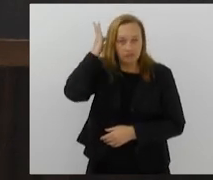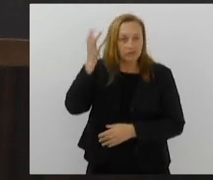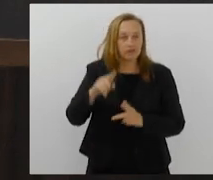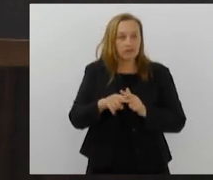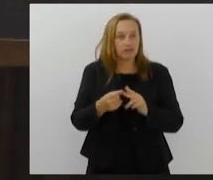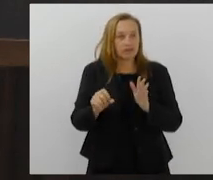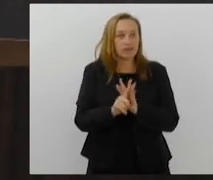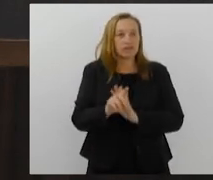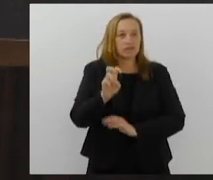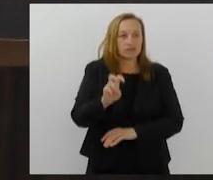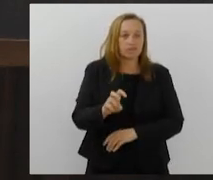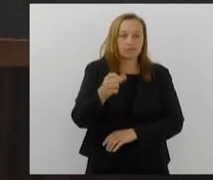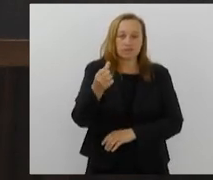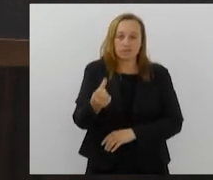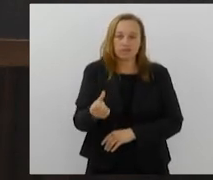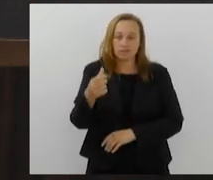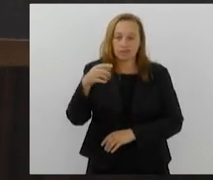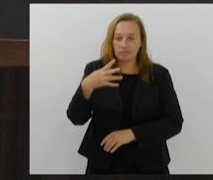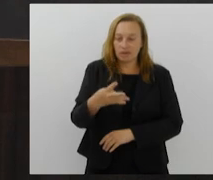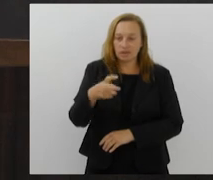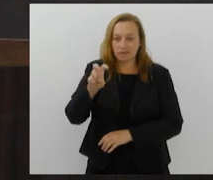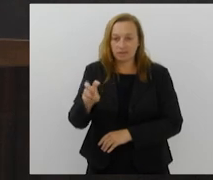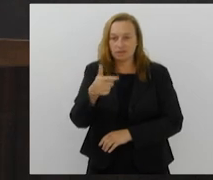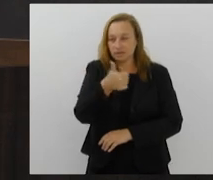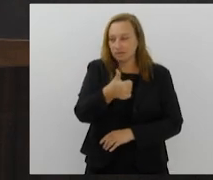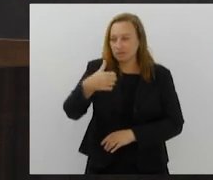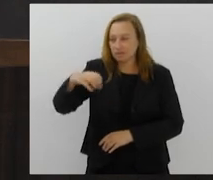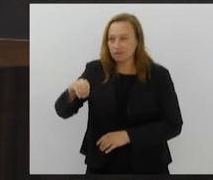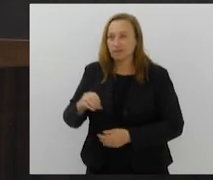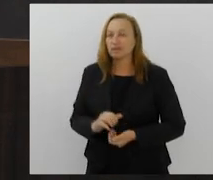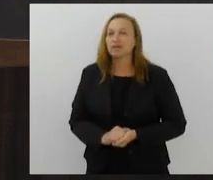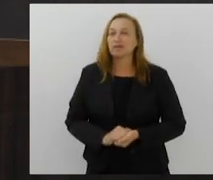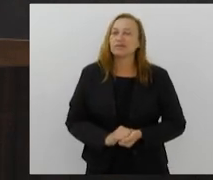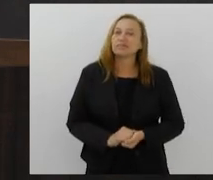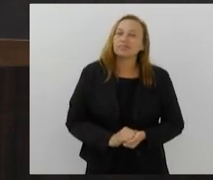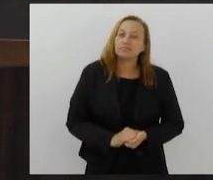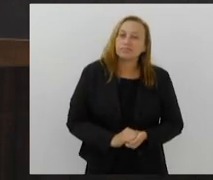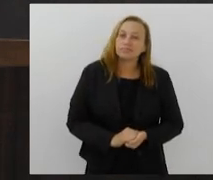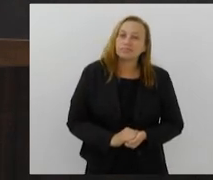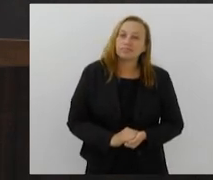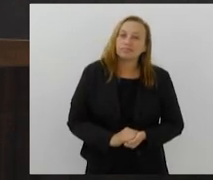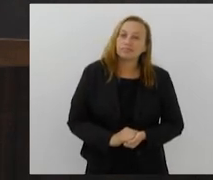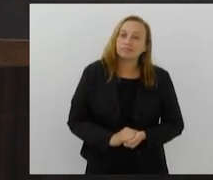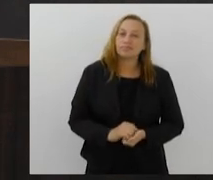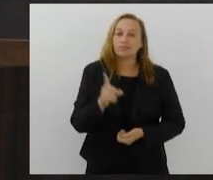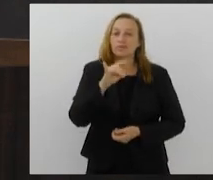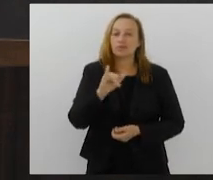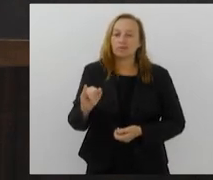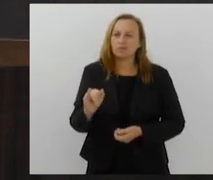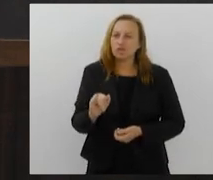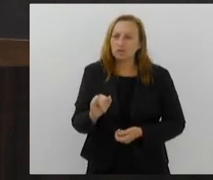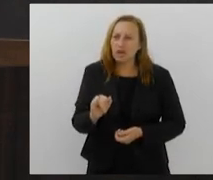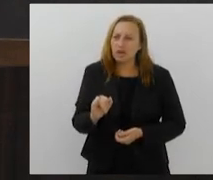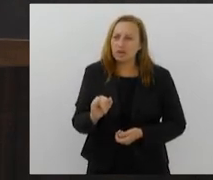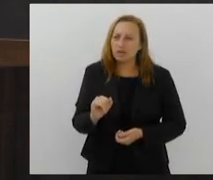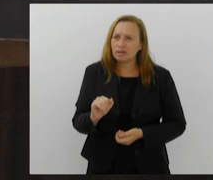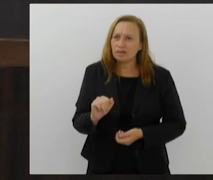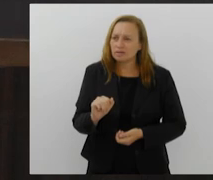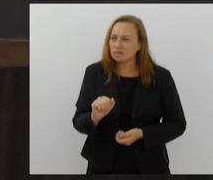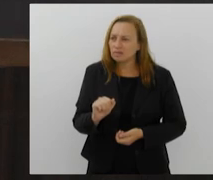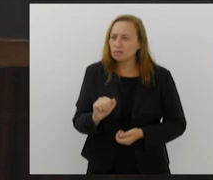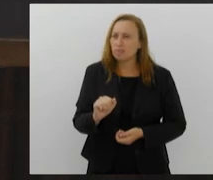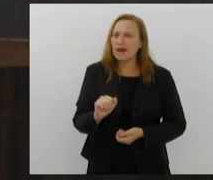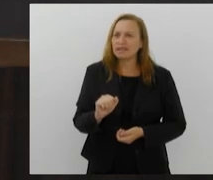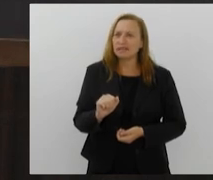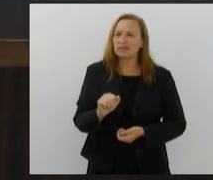lei 5.645 de 2010, incluindo no calendário oficial do Estado do Rio de Janeiro, o dia do padre. Pareceres da